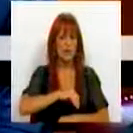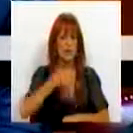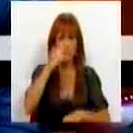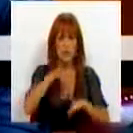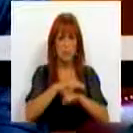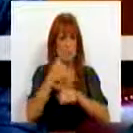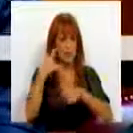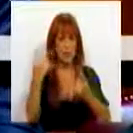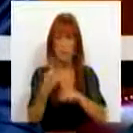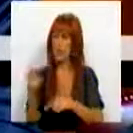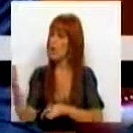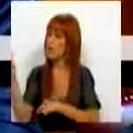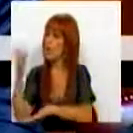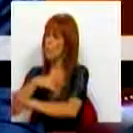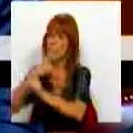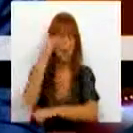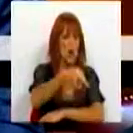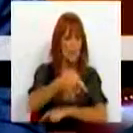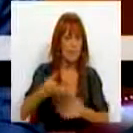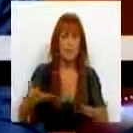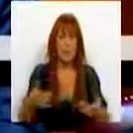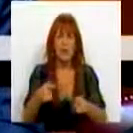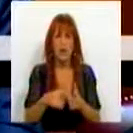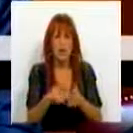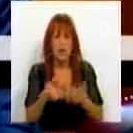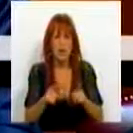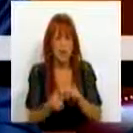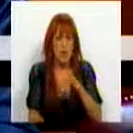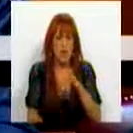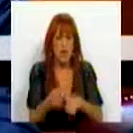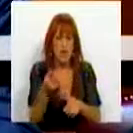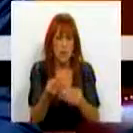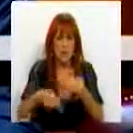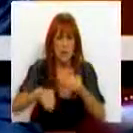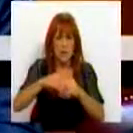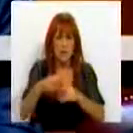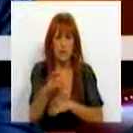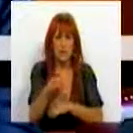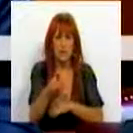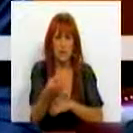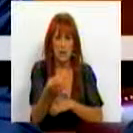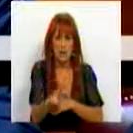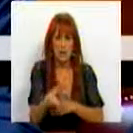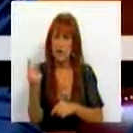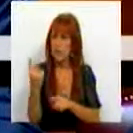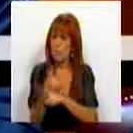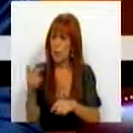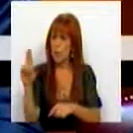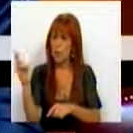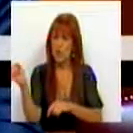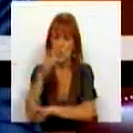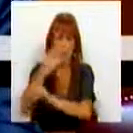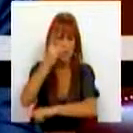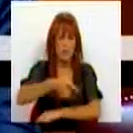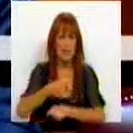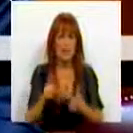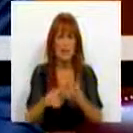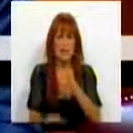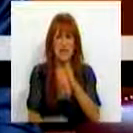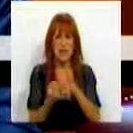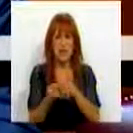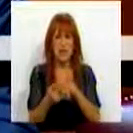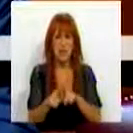função pública porque a União Europeia o impunha, que era necessário criar a sobretaxa porque a União Europeia o impunha, que era necessário criar